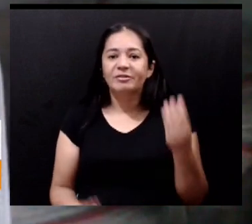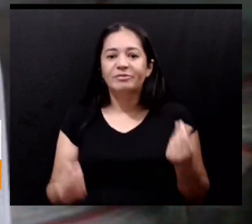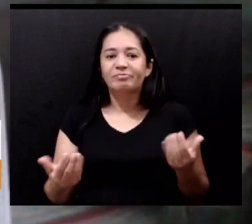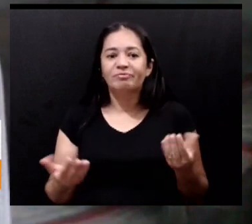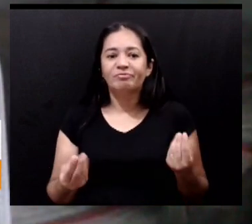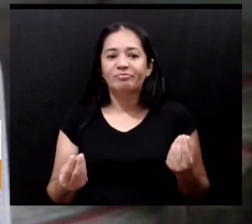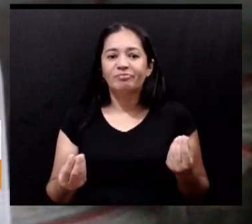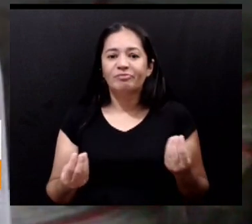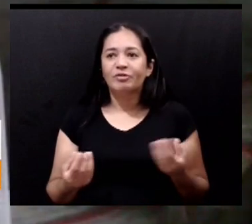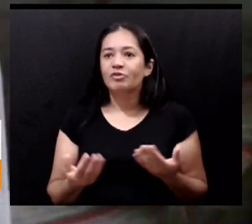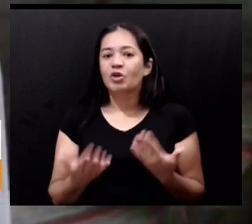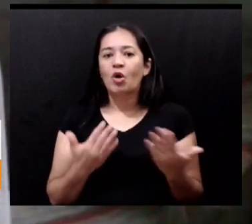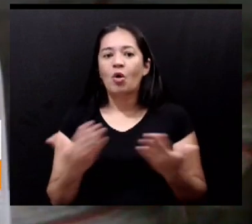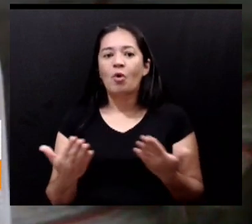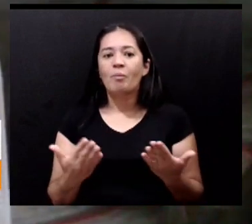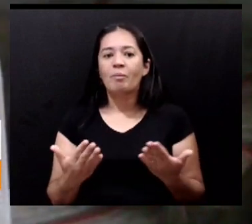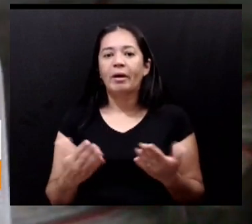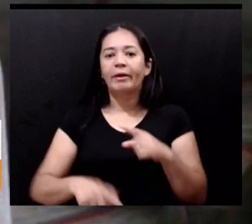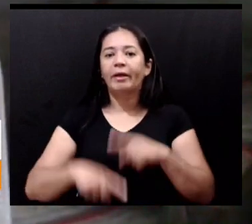gente vai ali